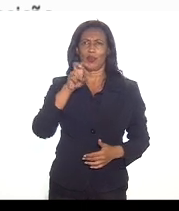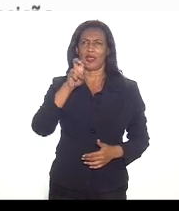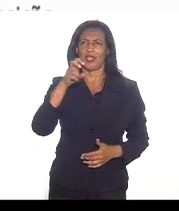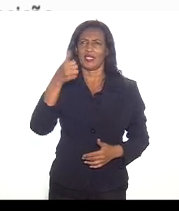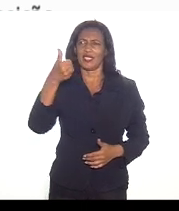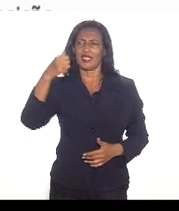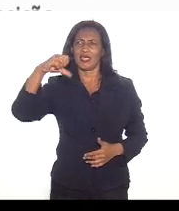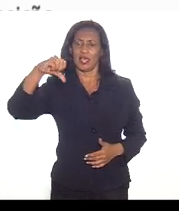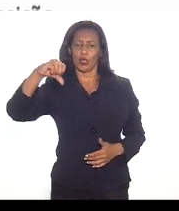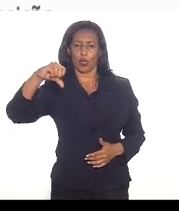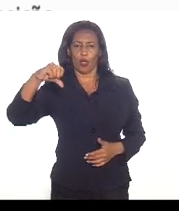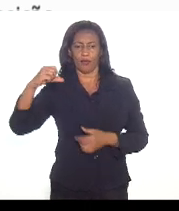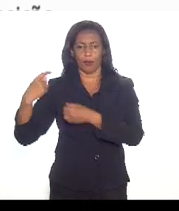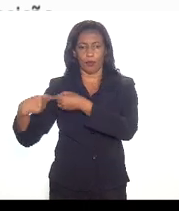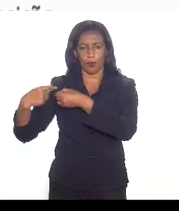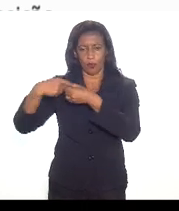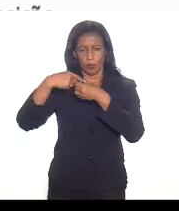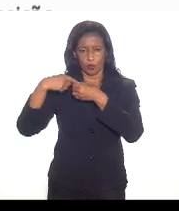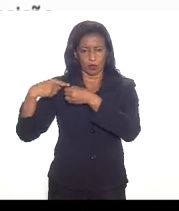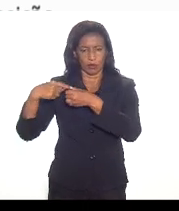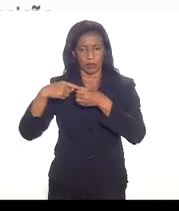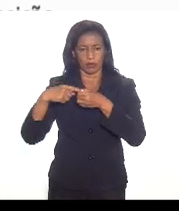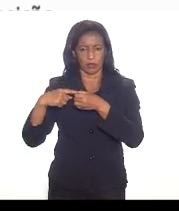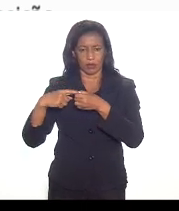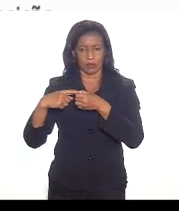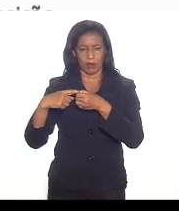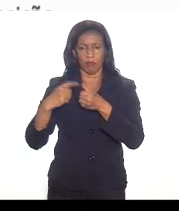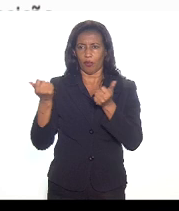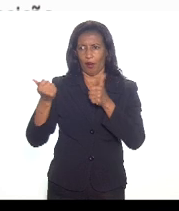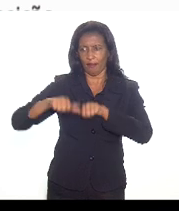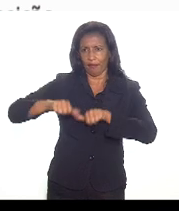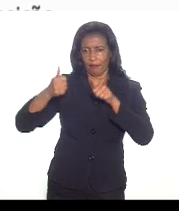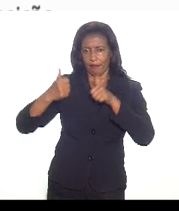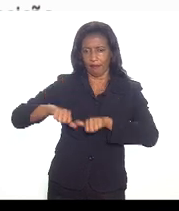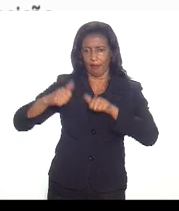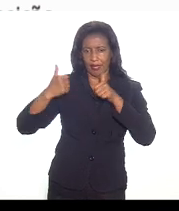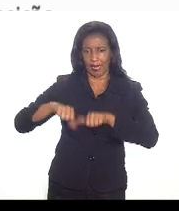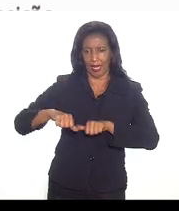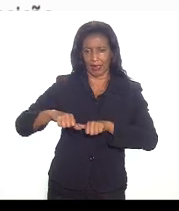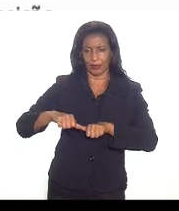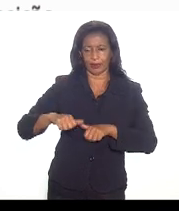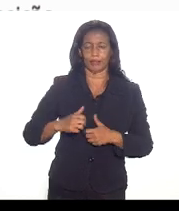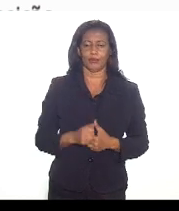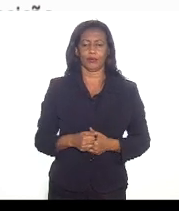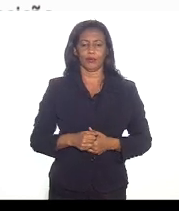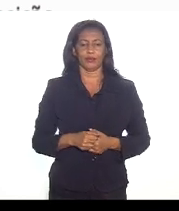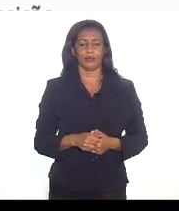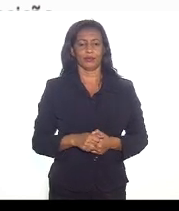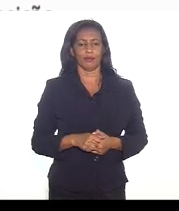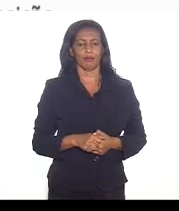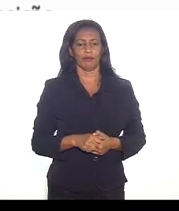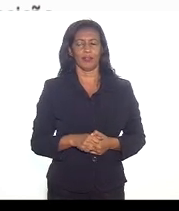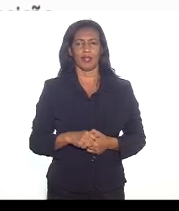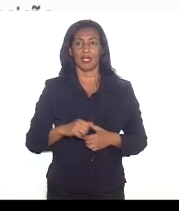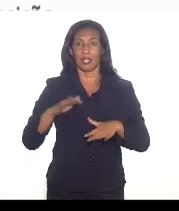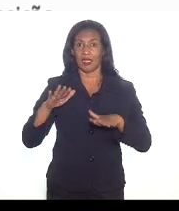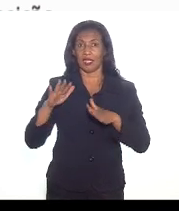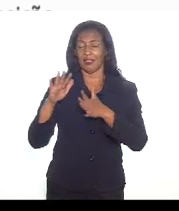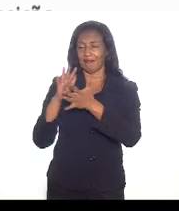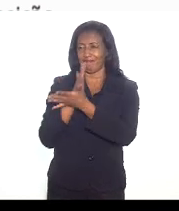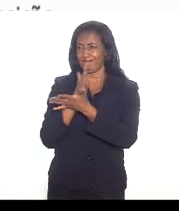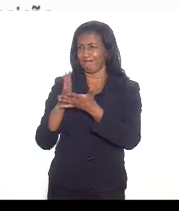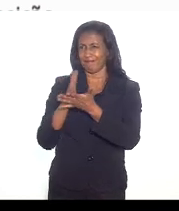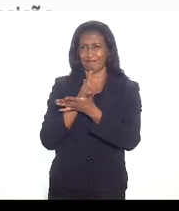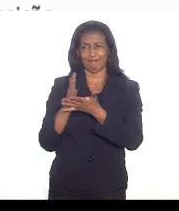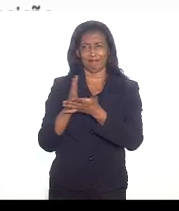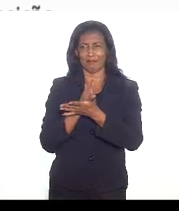5.519 municípios avaliados, no último IDEB, até a milésima proposição só tem dois do estado do Rio de Janeiro. E a maioria no estado